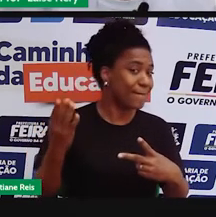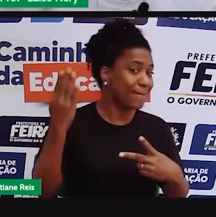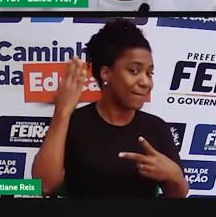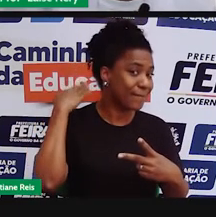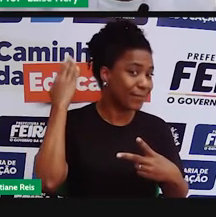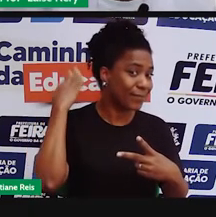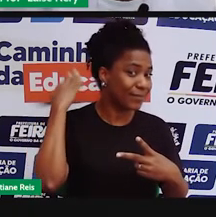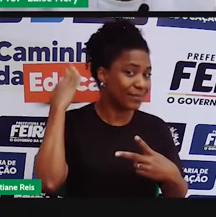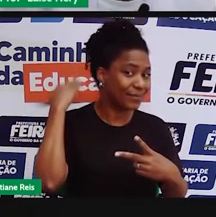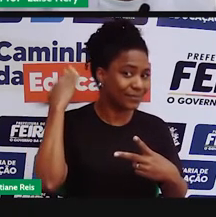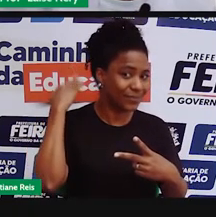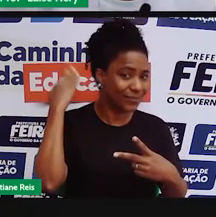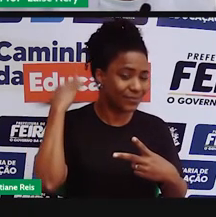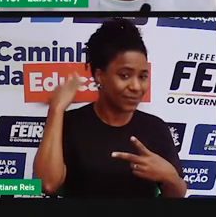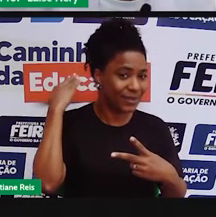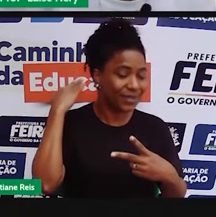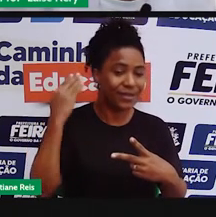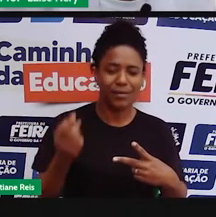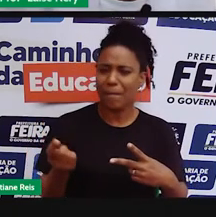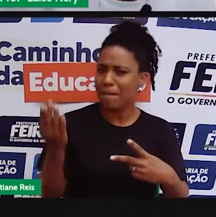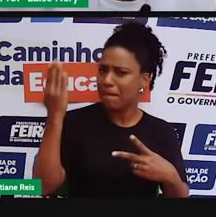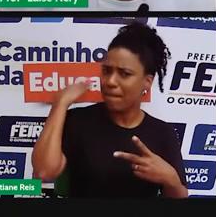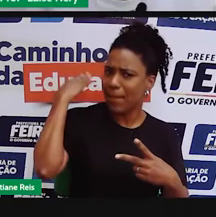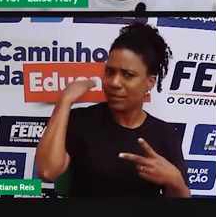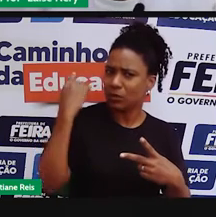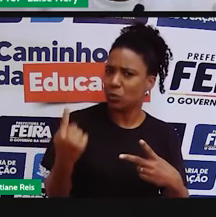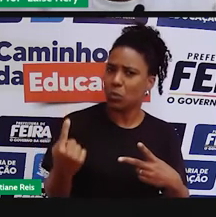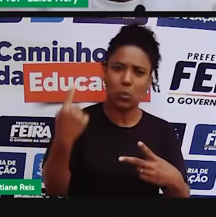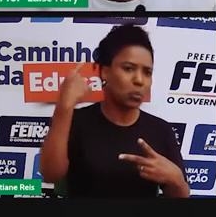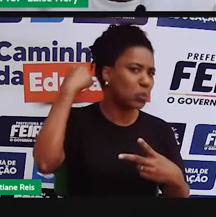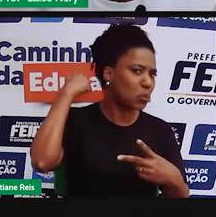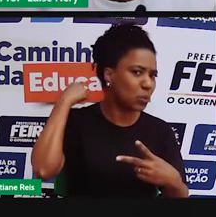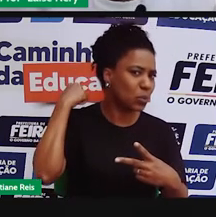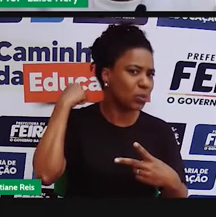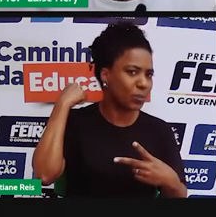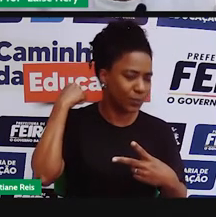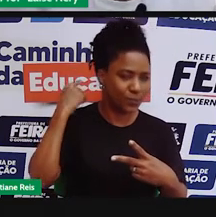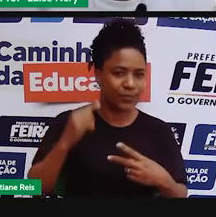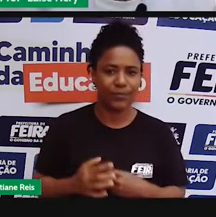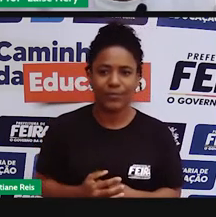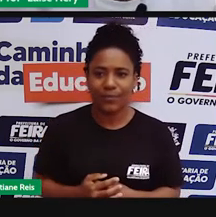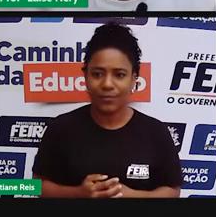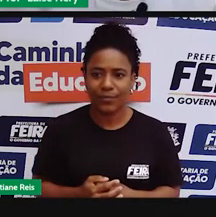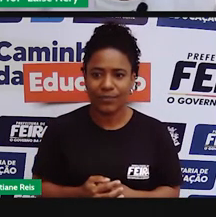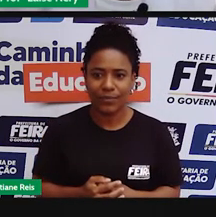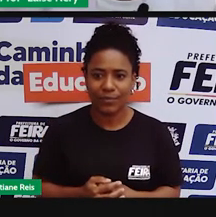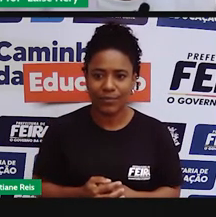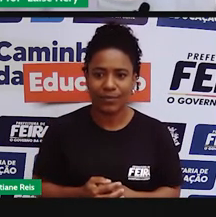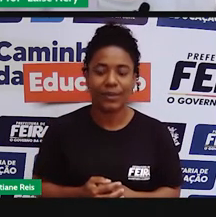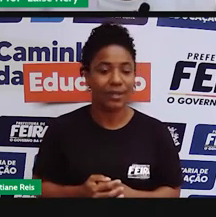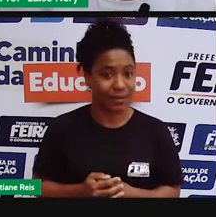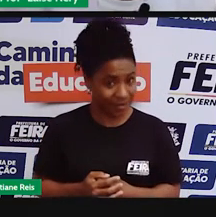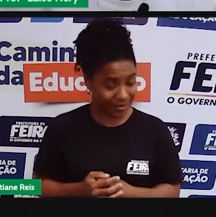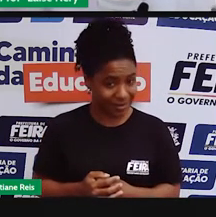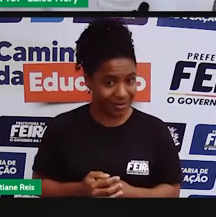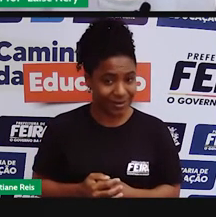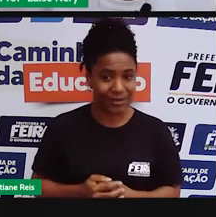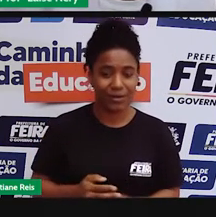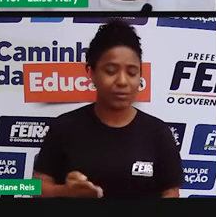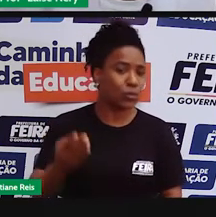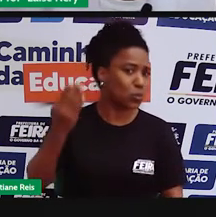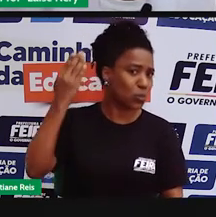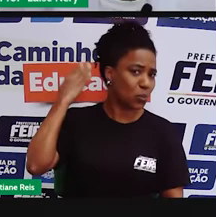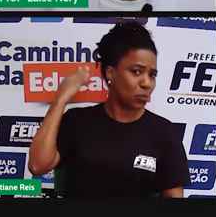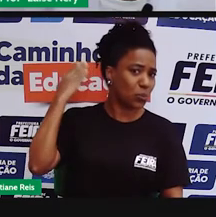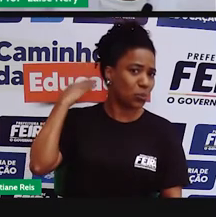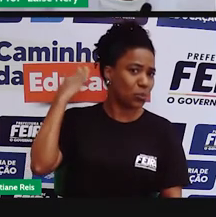tempo verbal chamado passado, quer dizer, me dá a ideia de que o fato